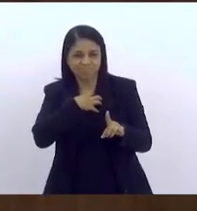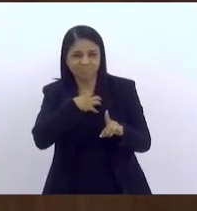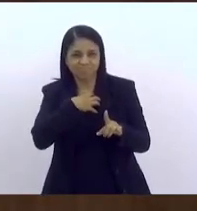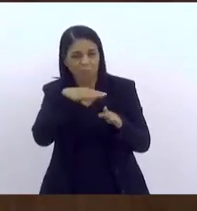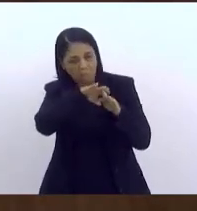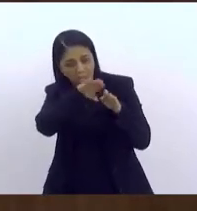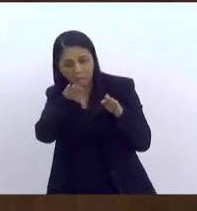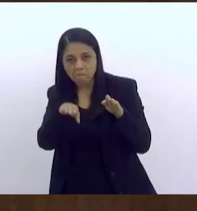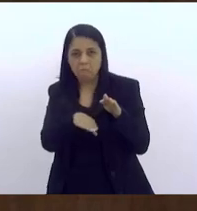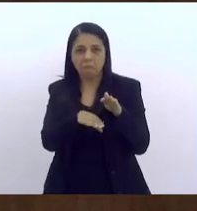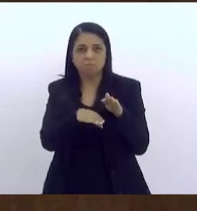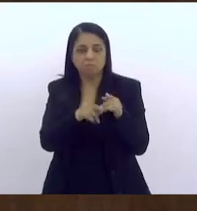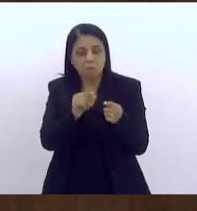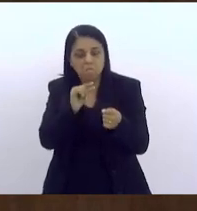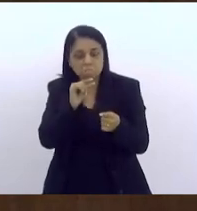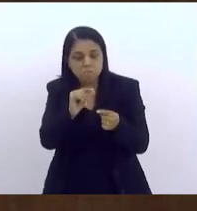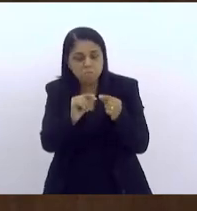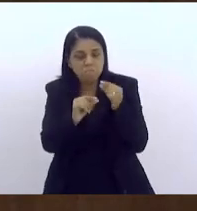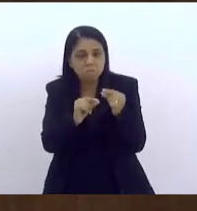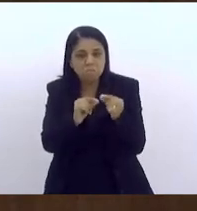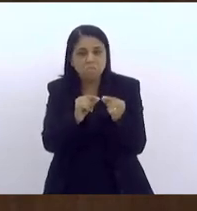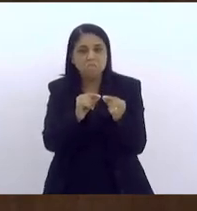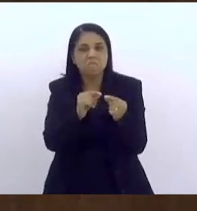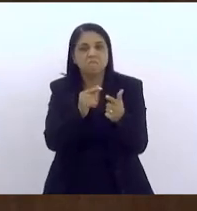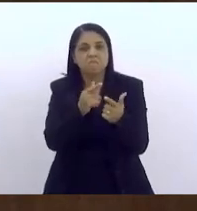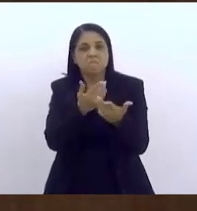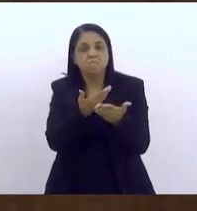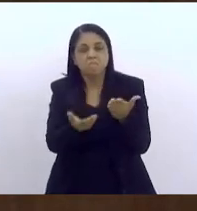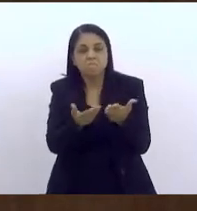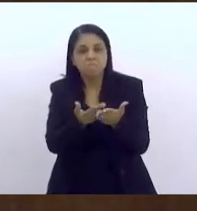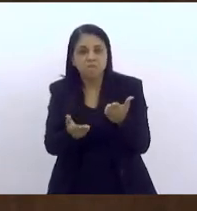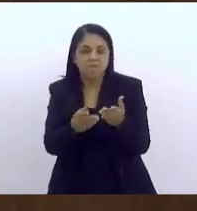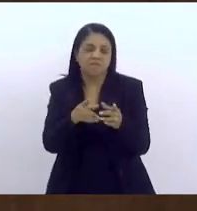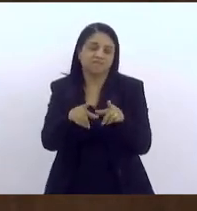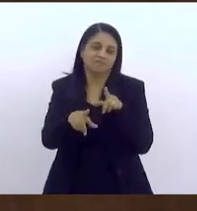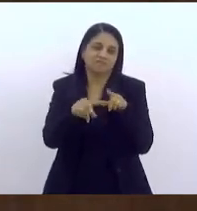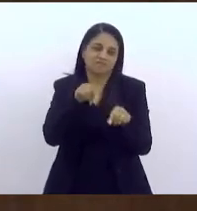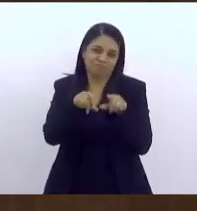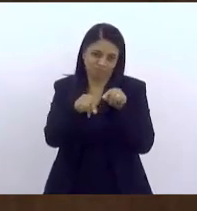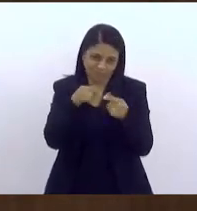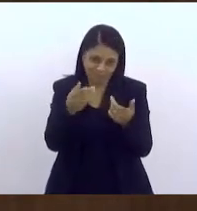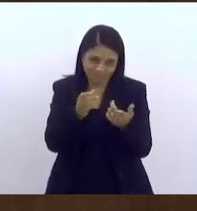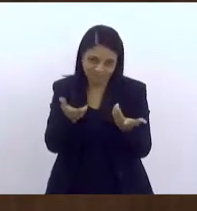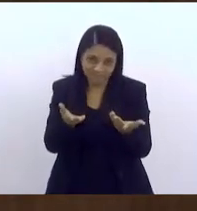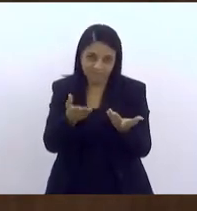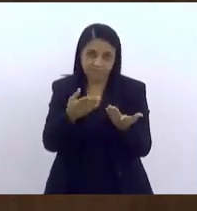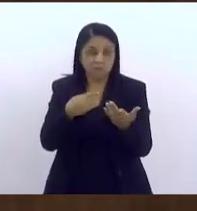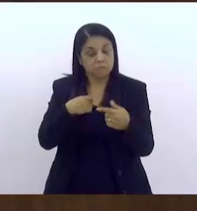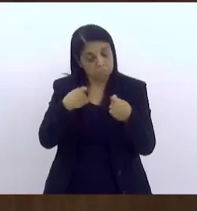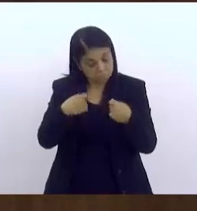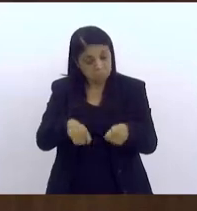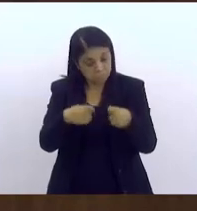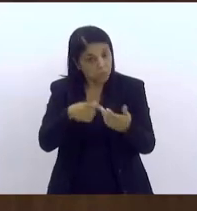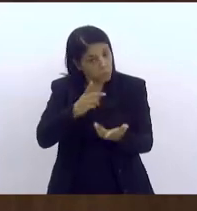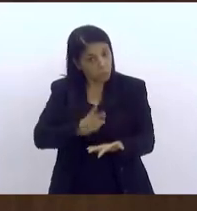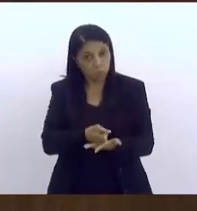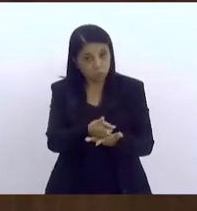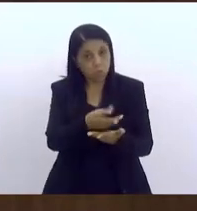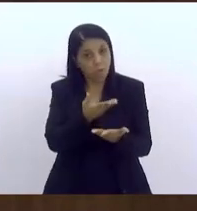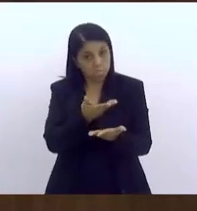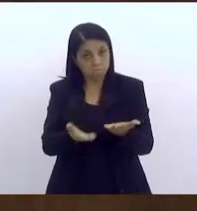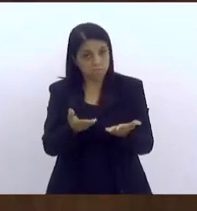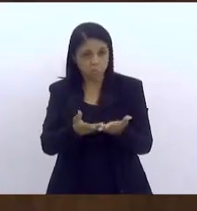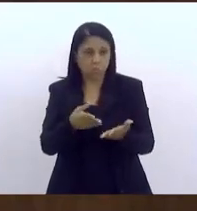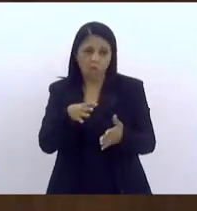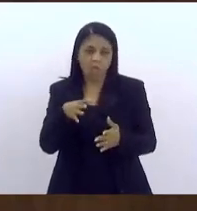estas pequeníssimas perdas de Privilégio que a gente precisa continuar mesmo fazendo perder Não no sentido de